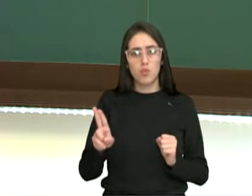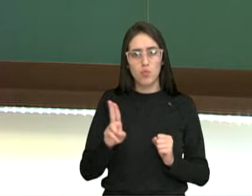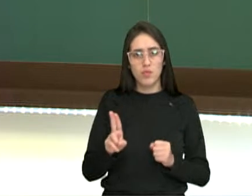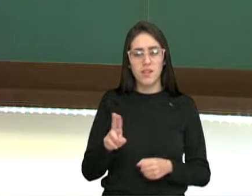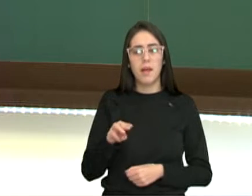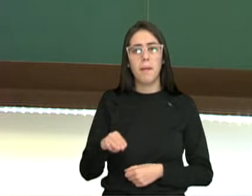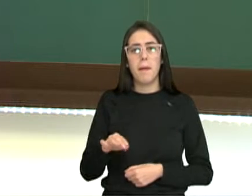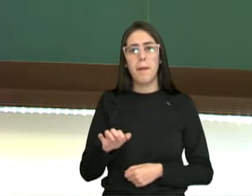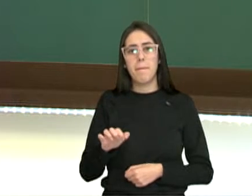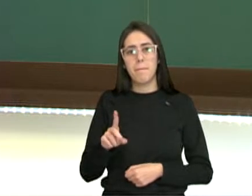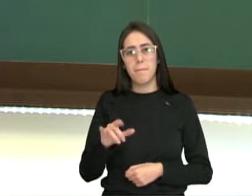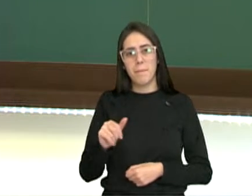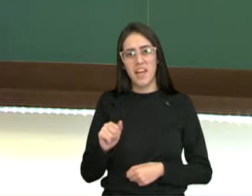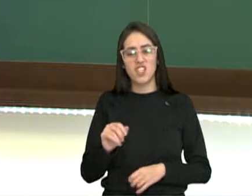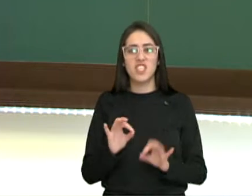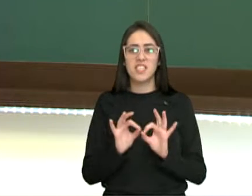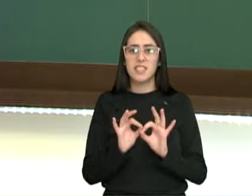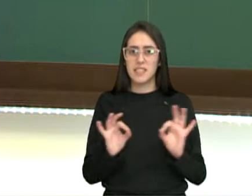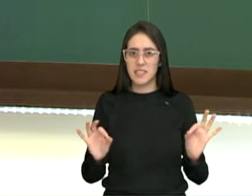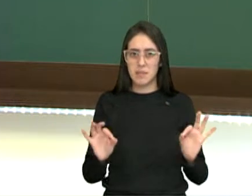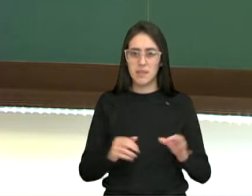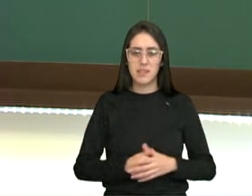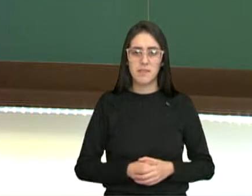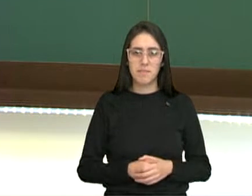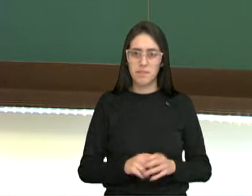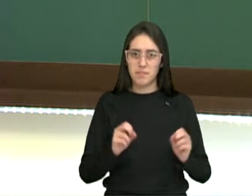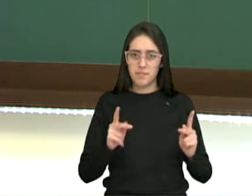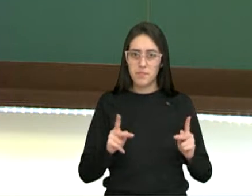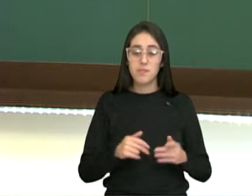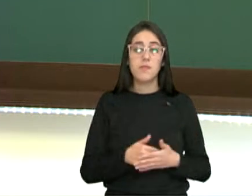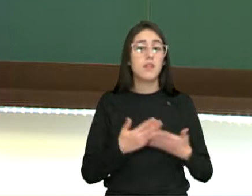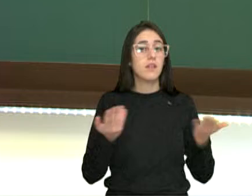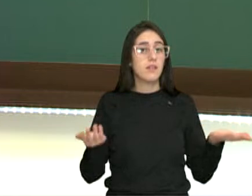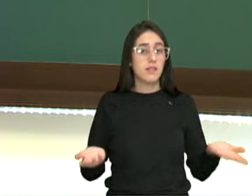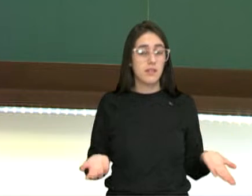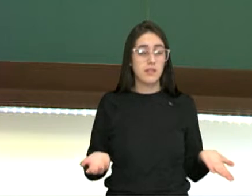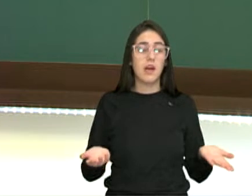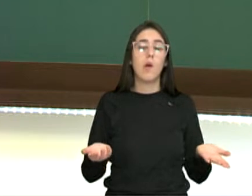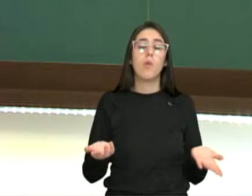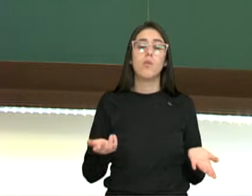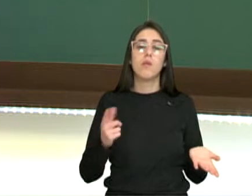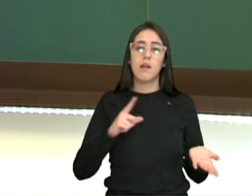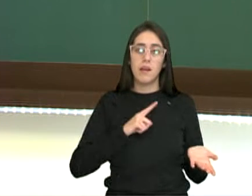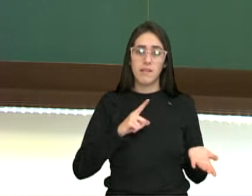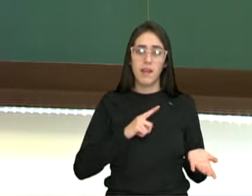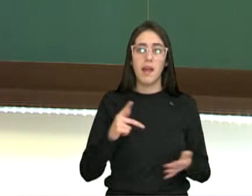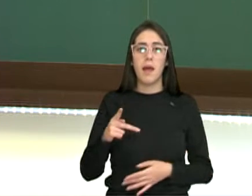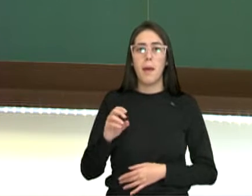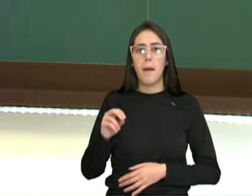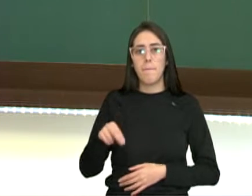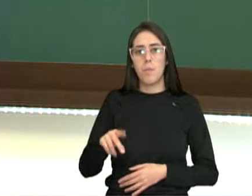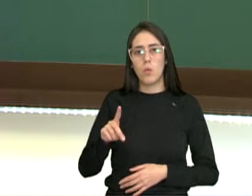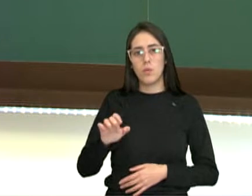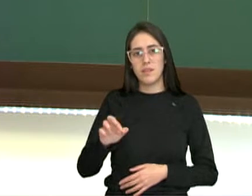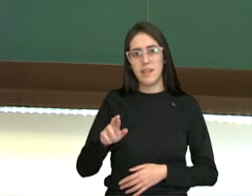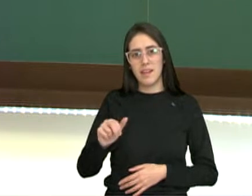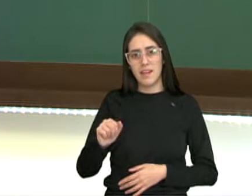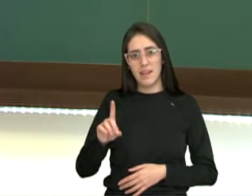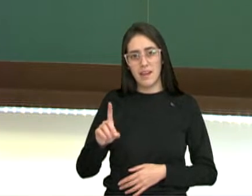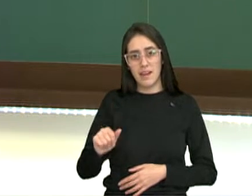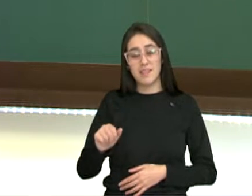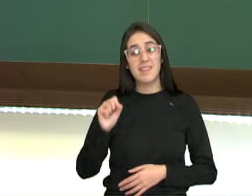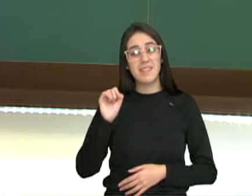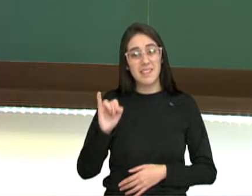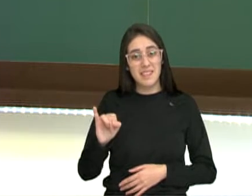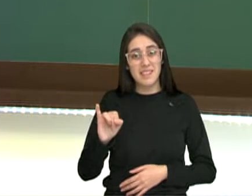continuar utilizando a média aritmética, tá? Então, nós só utilizamos média ponderada quando os